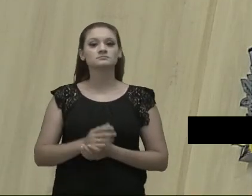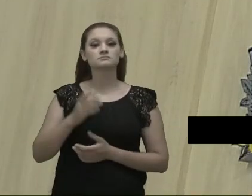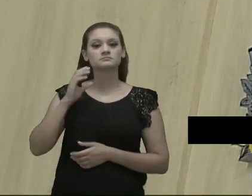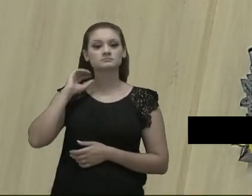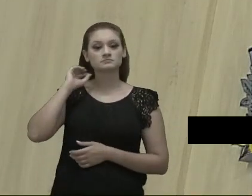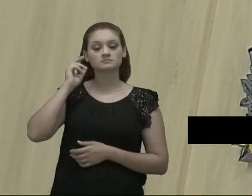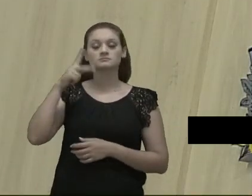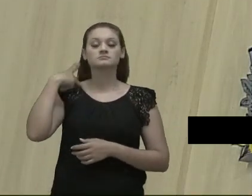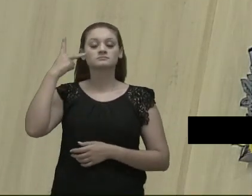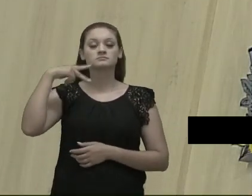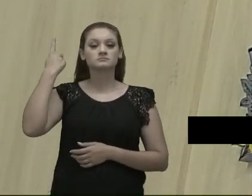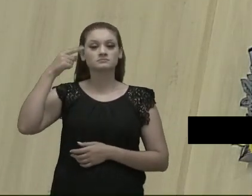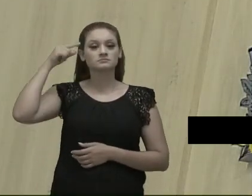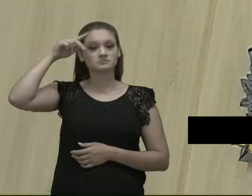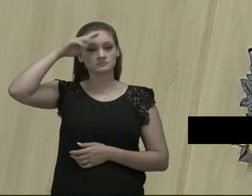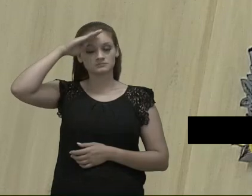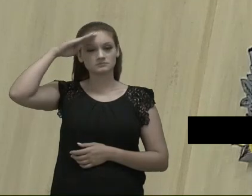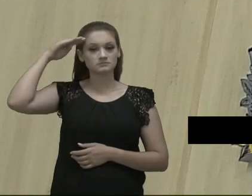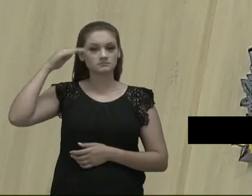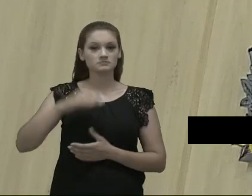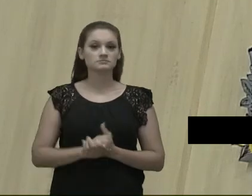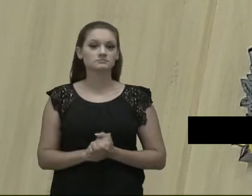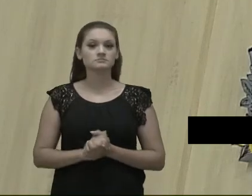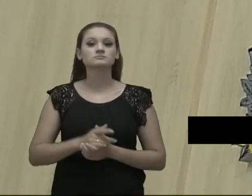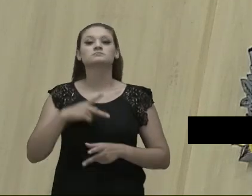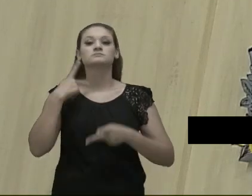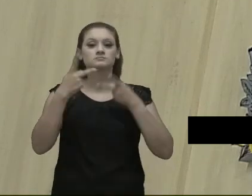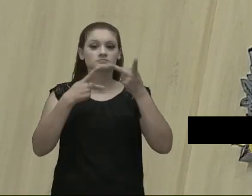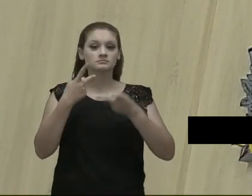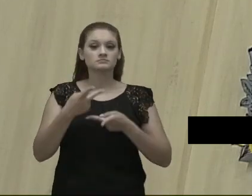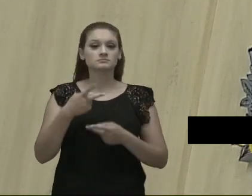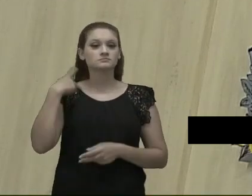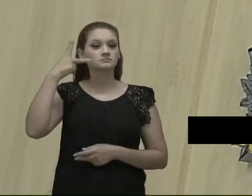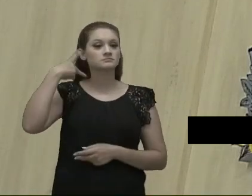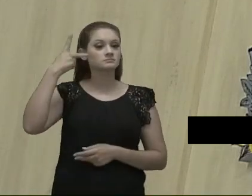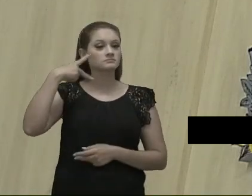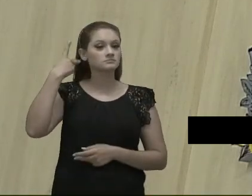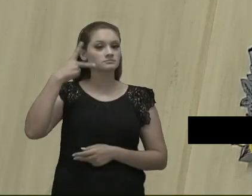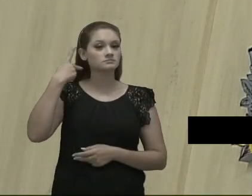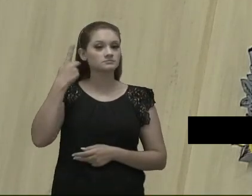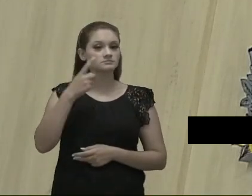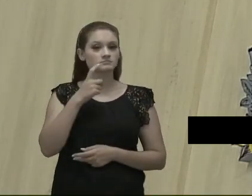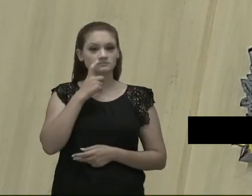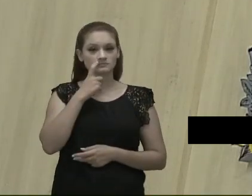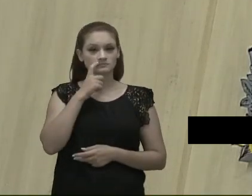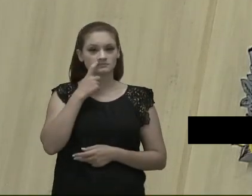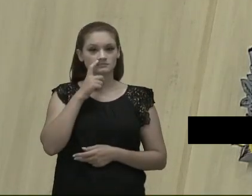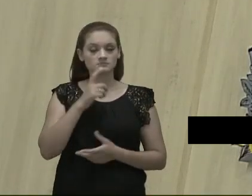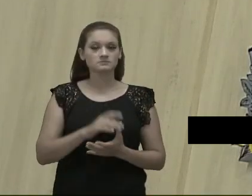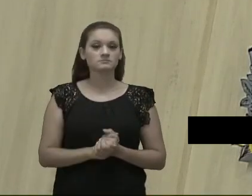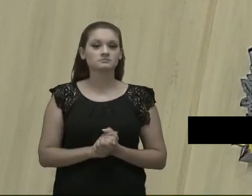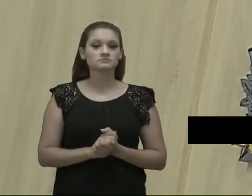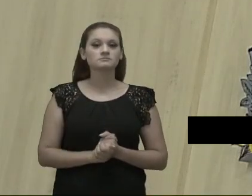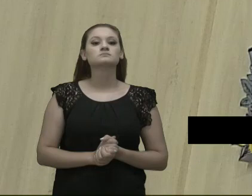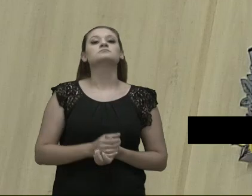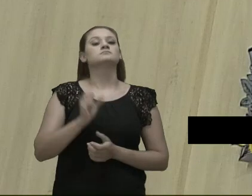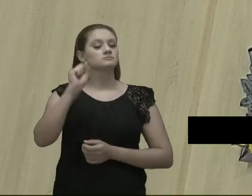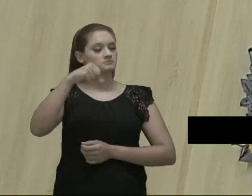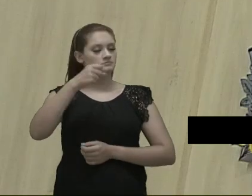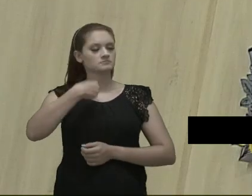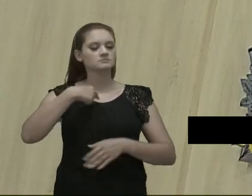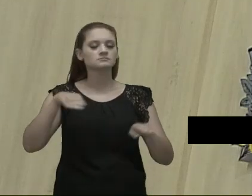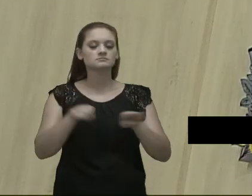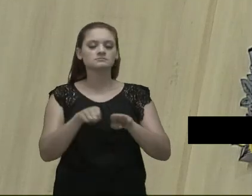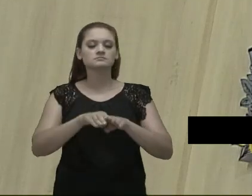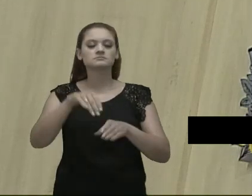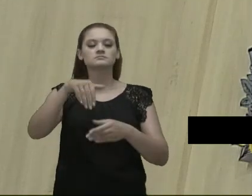vereador Diego Fonseca? Sim. Como vota vereador Bob? Sim. Eu também registro meu voto